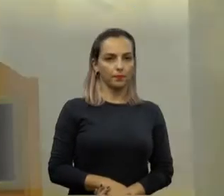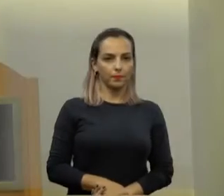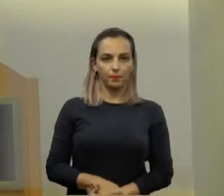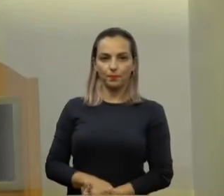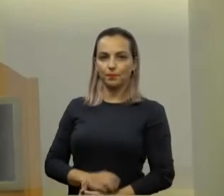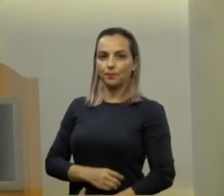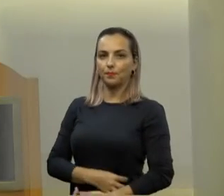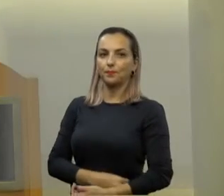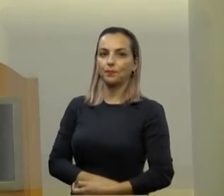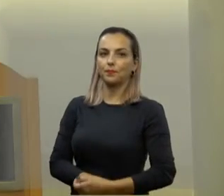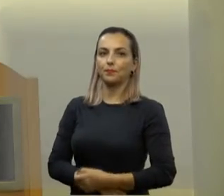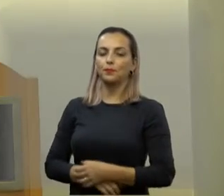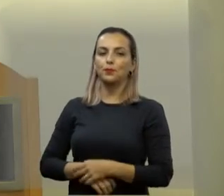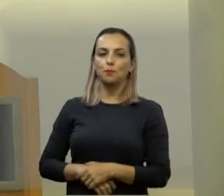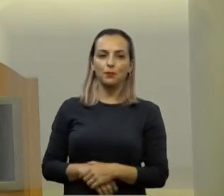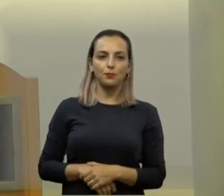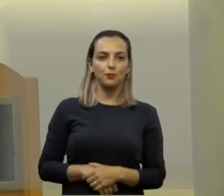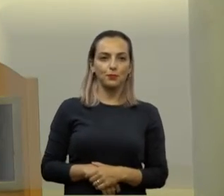G1